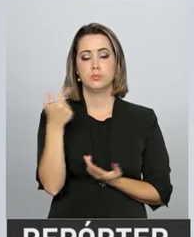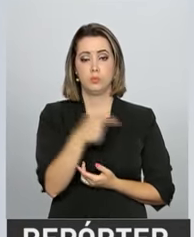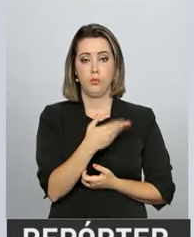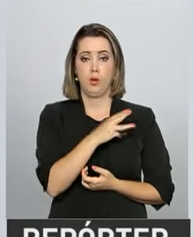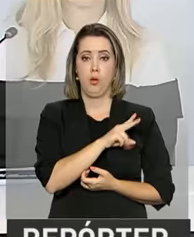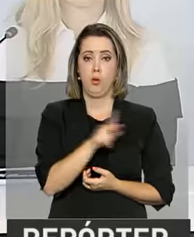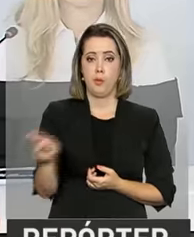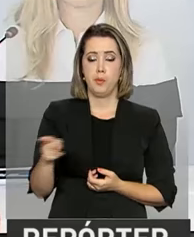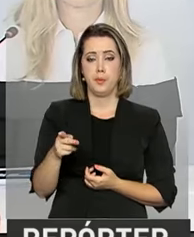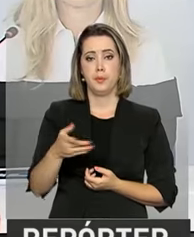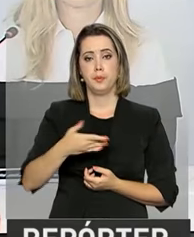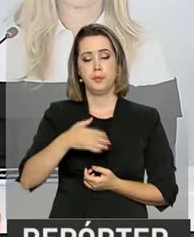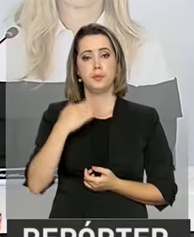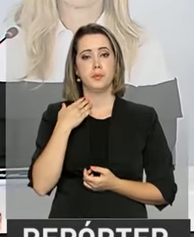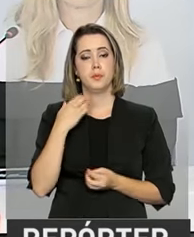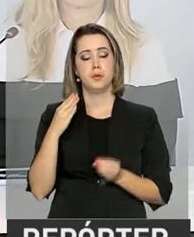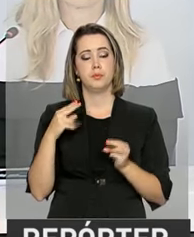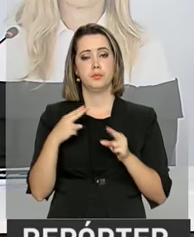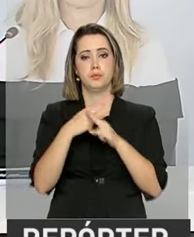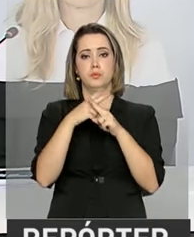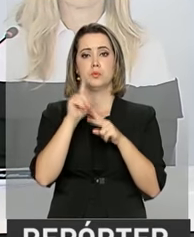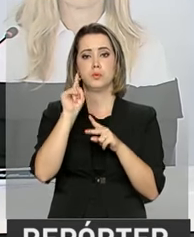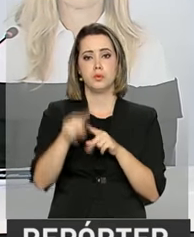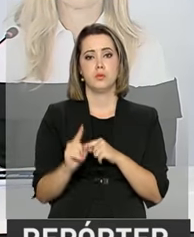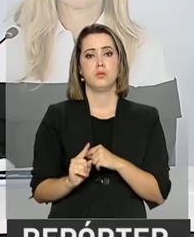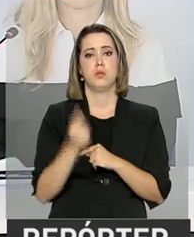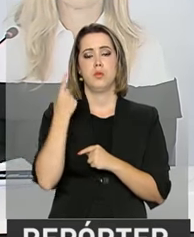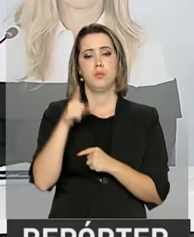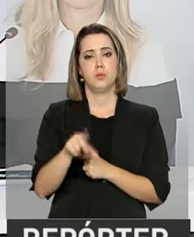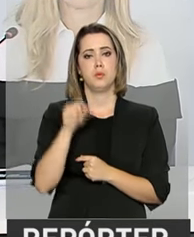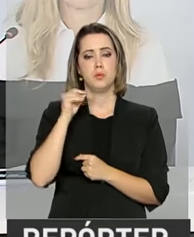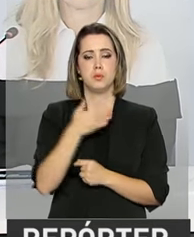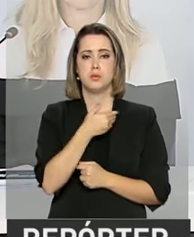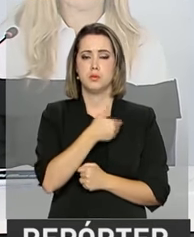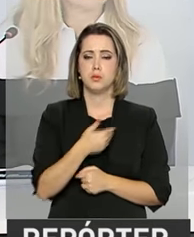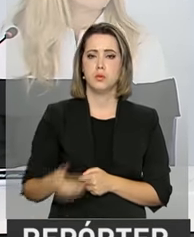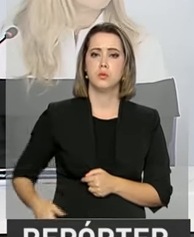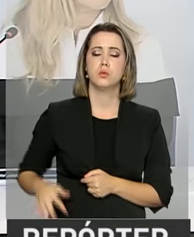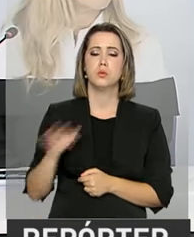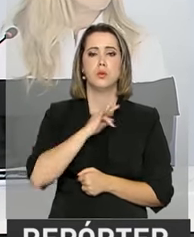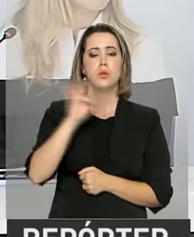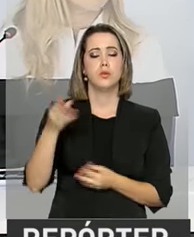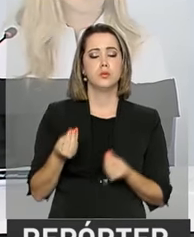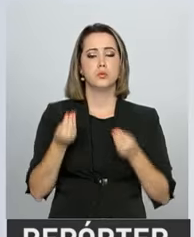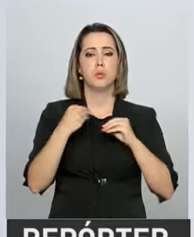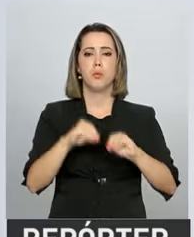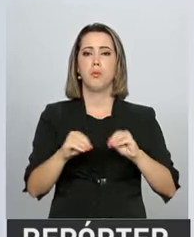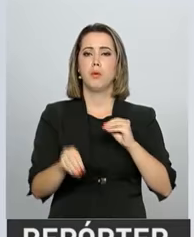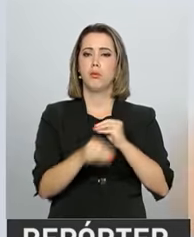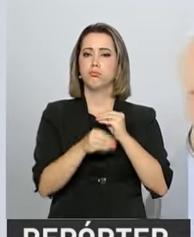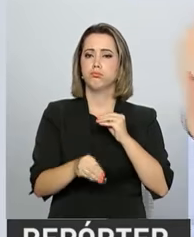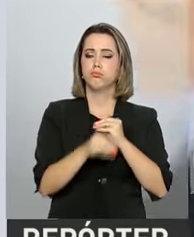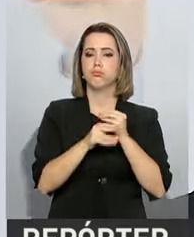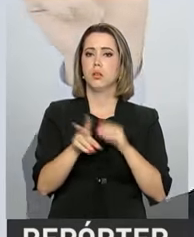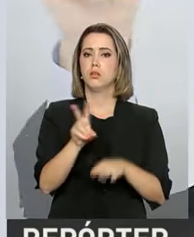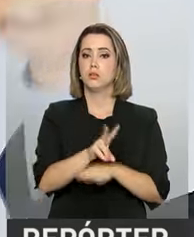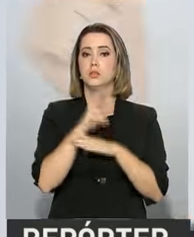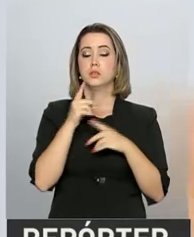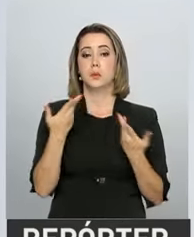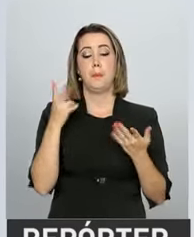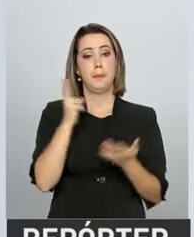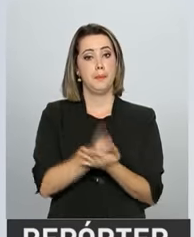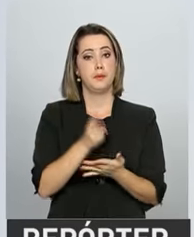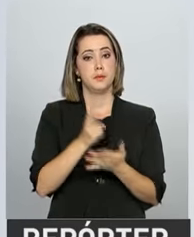destaca que é mais uma alternativa do governo federal para incrementar o crédito e garante que mesmo